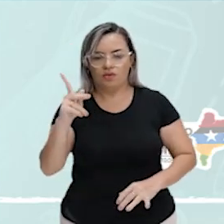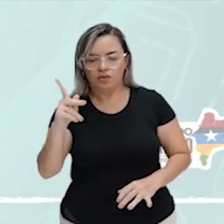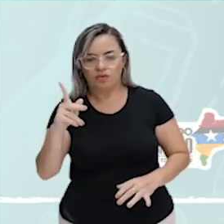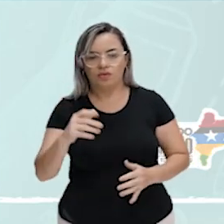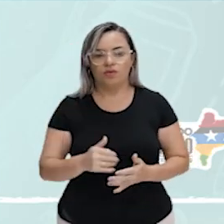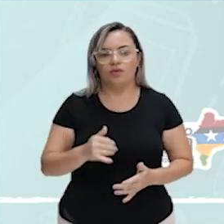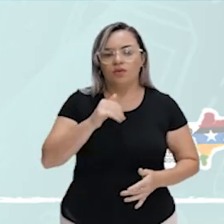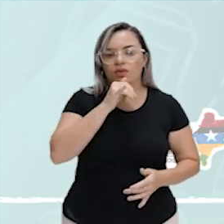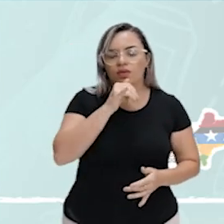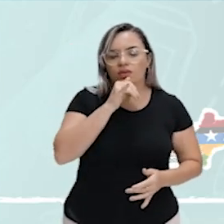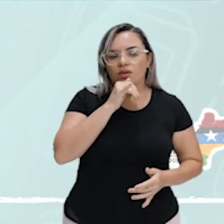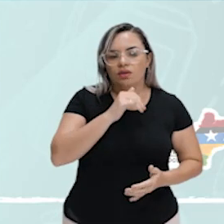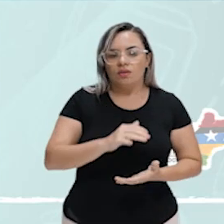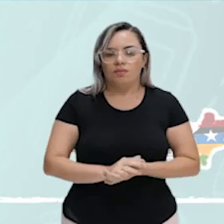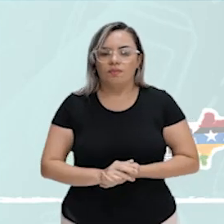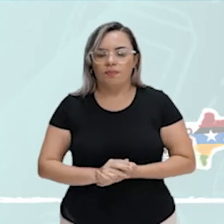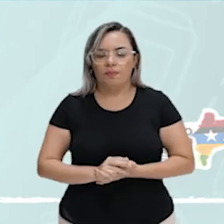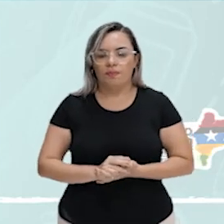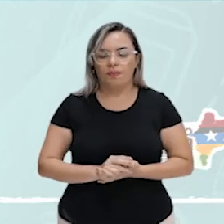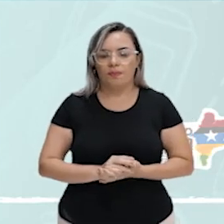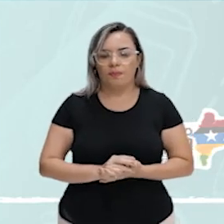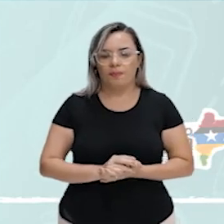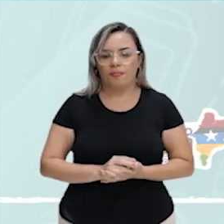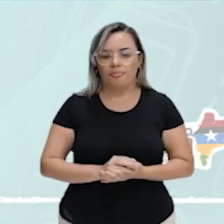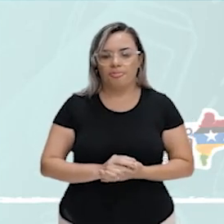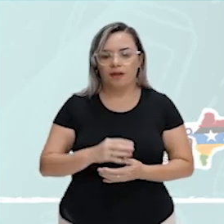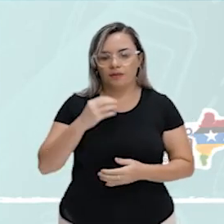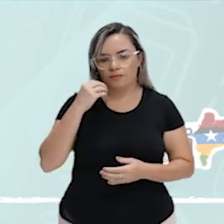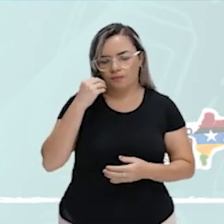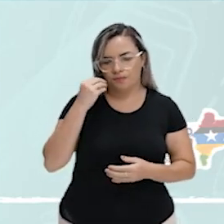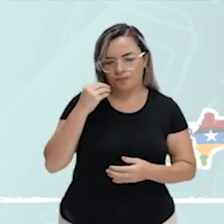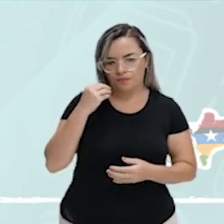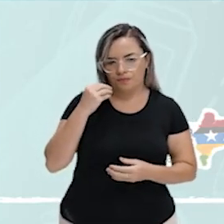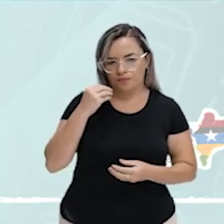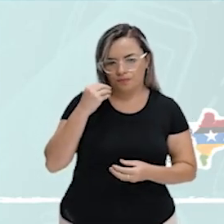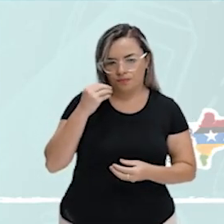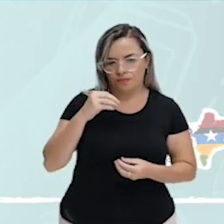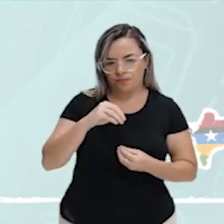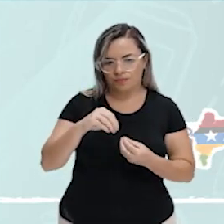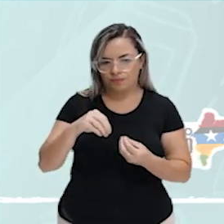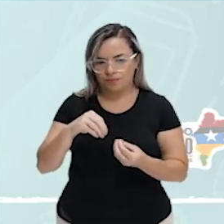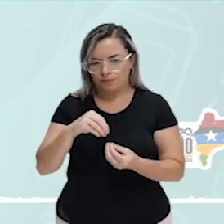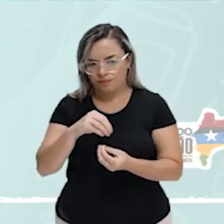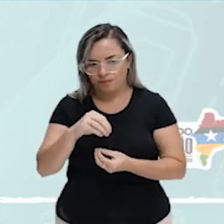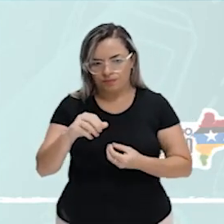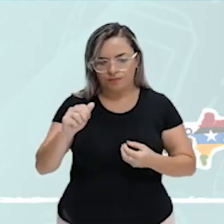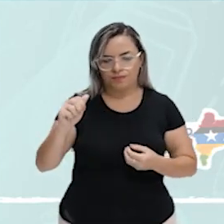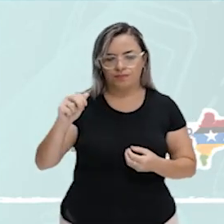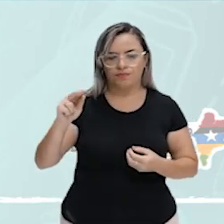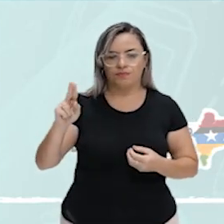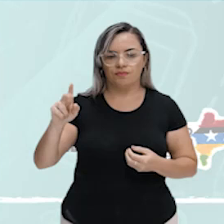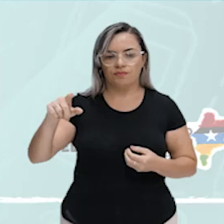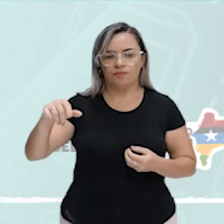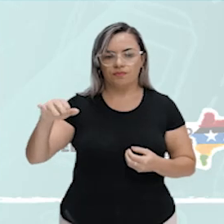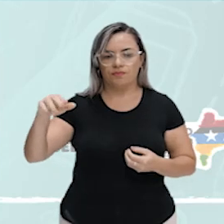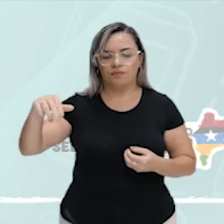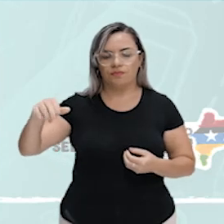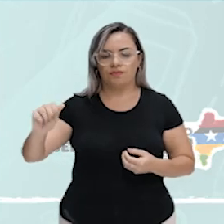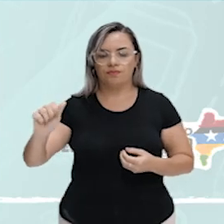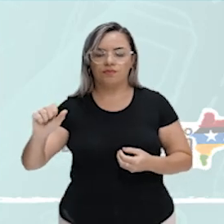Então, aqui nós temos, por exemplo, um experimento feito com auxina. Se você pegar, por exemplo, ó, uma folha,